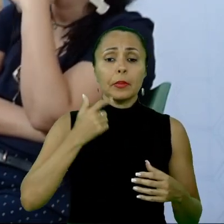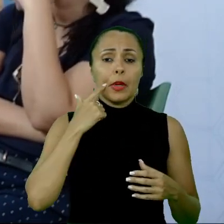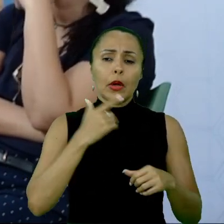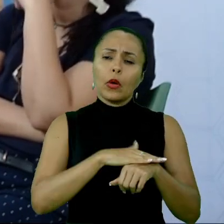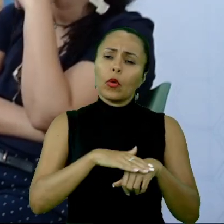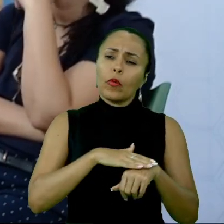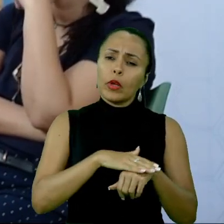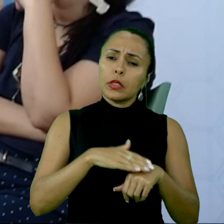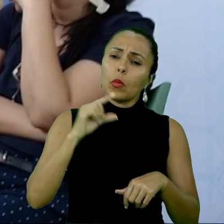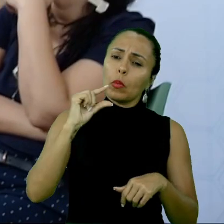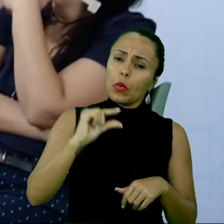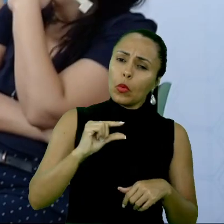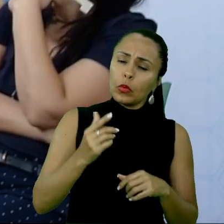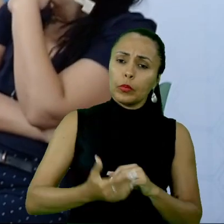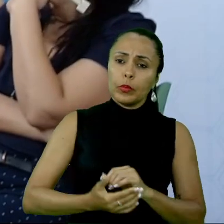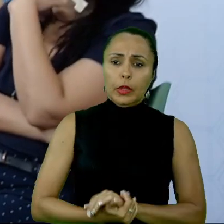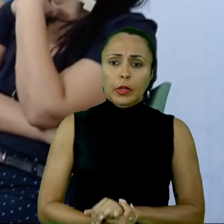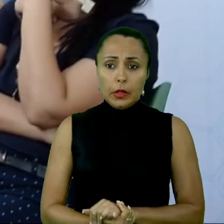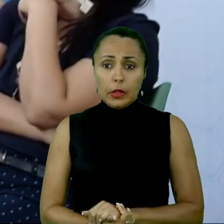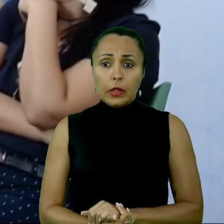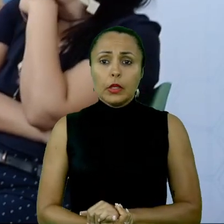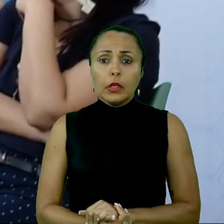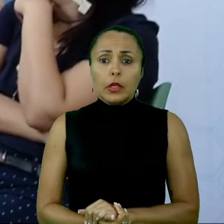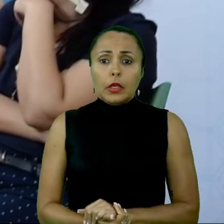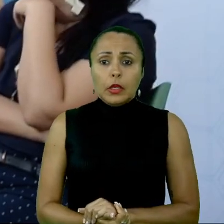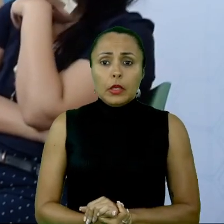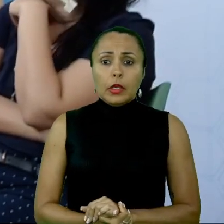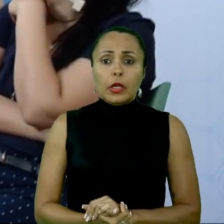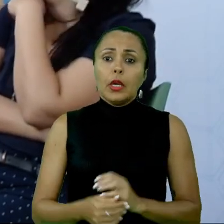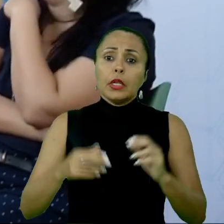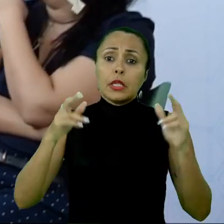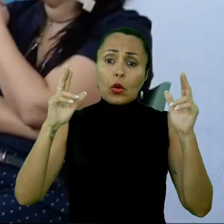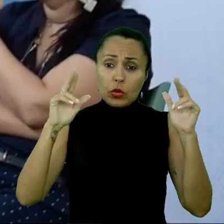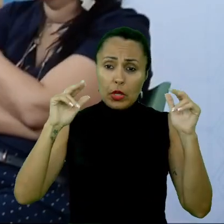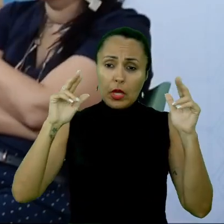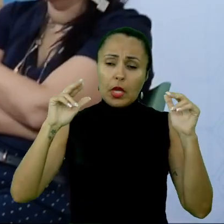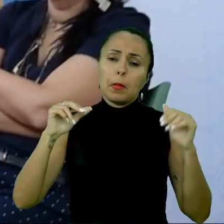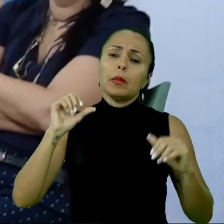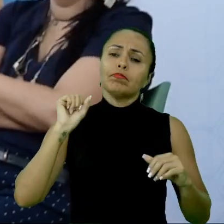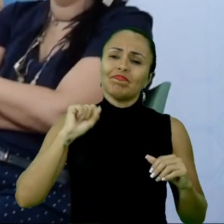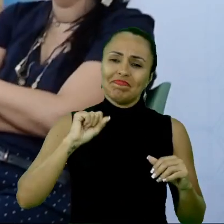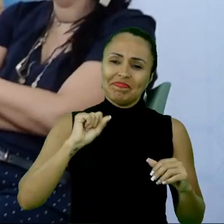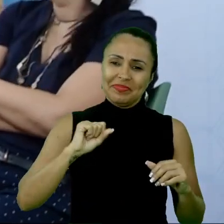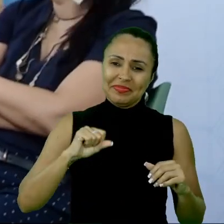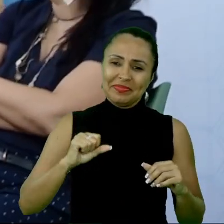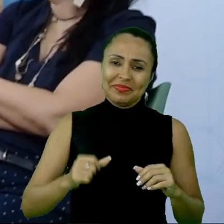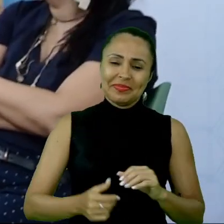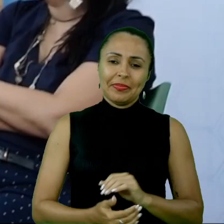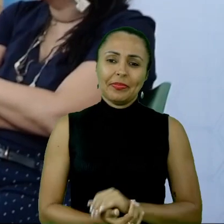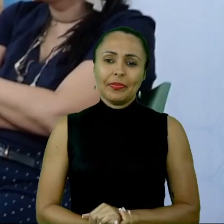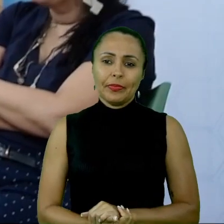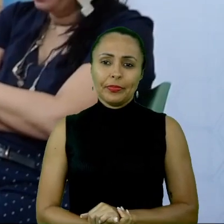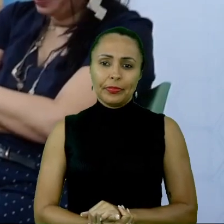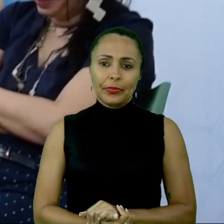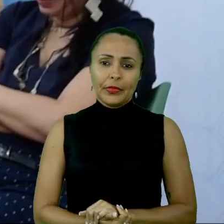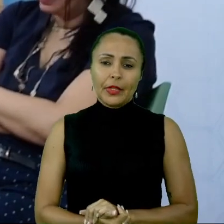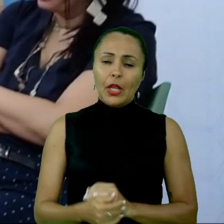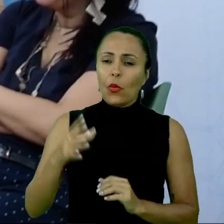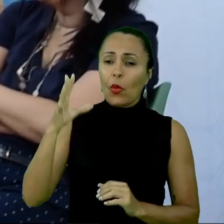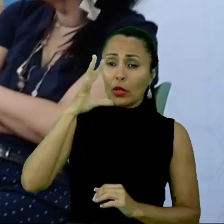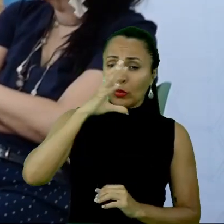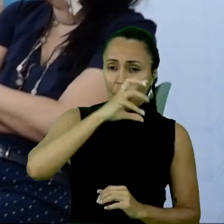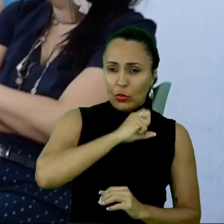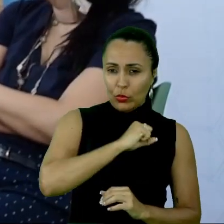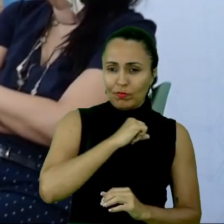isso? Olha, é um tema que Você que já deu aula de ética aí. Eu adoro legislação. esse